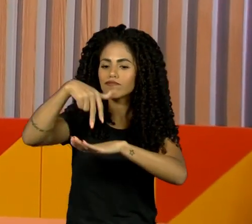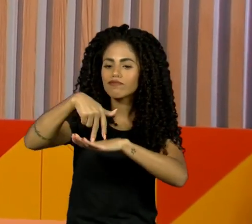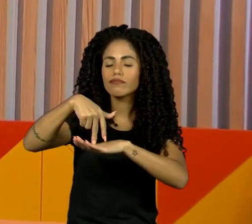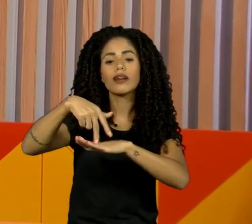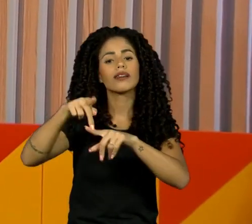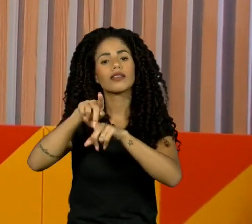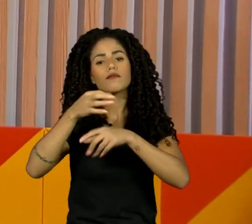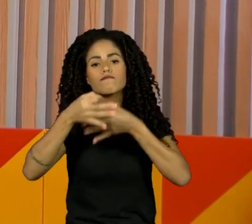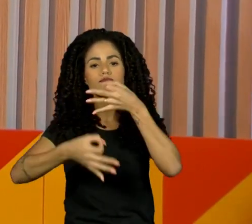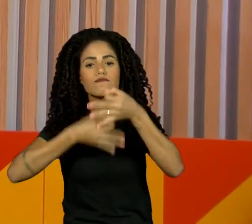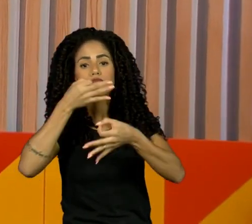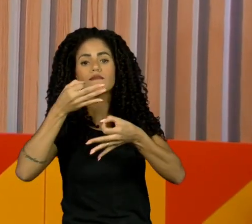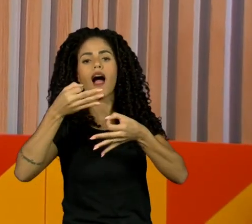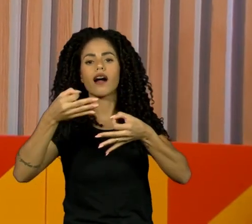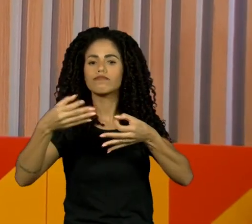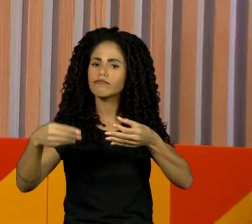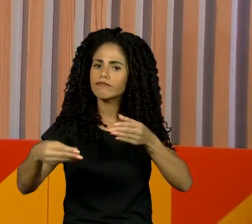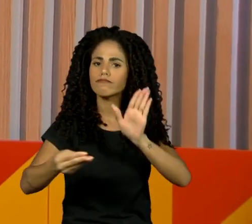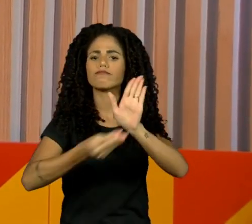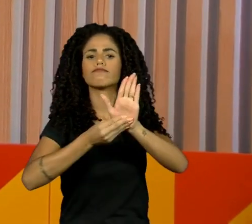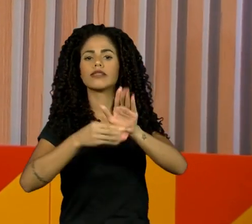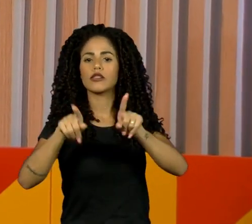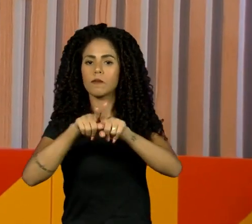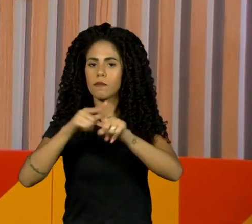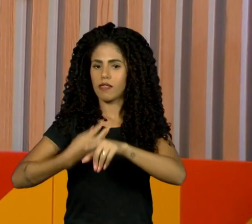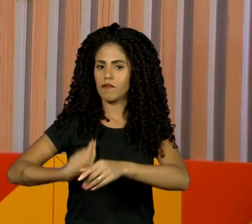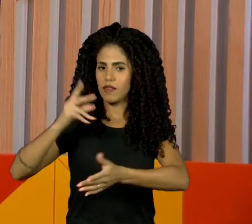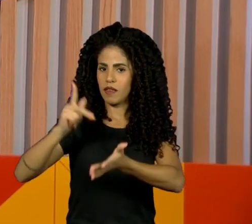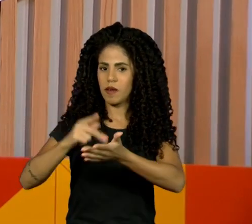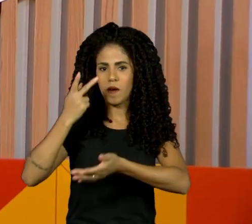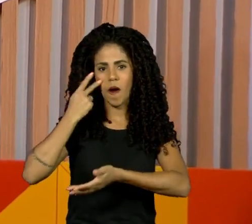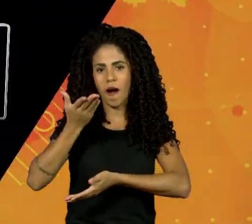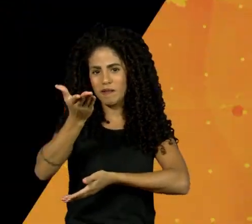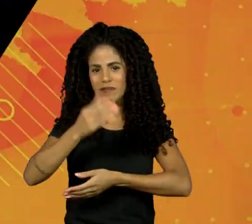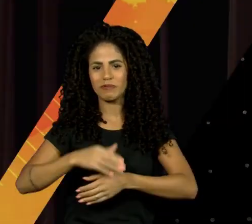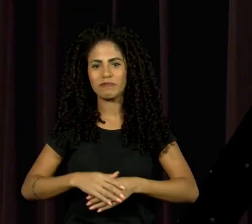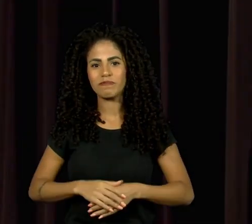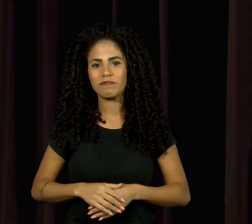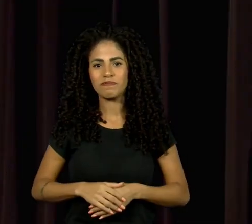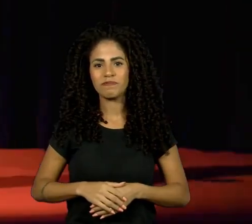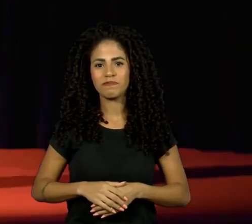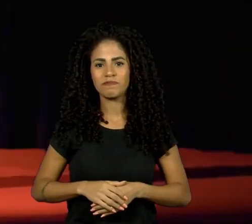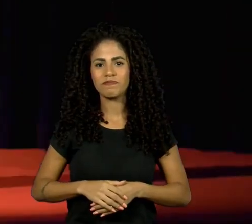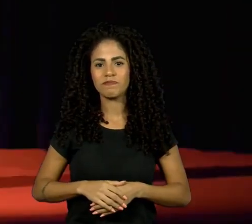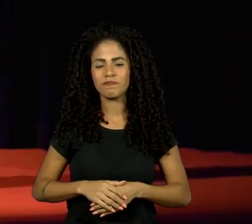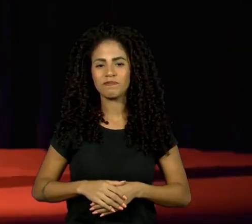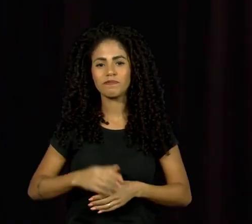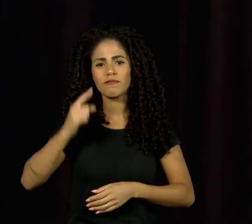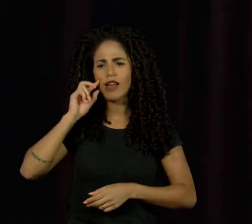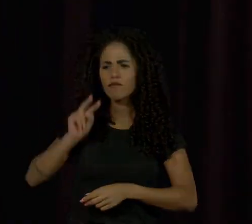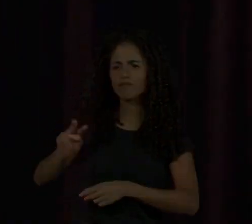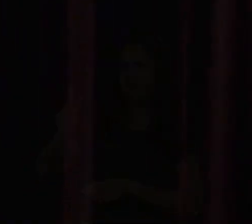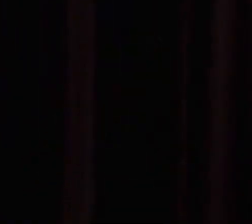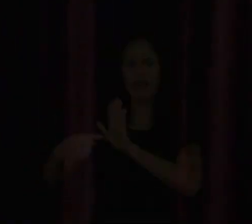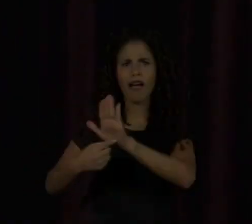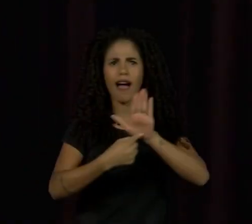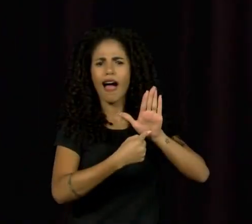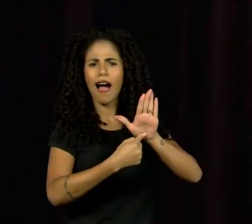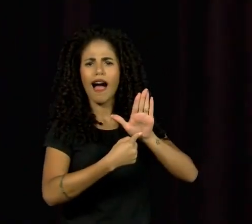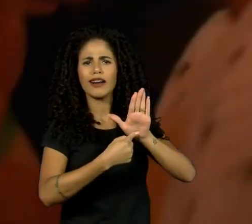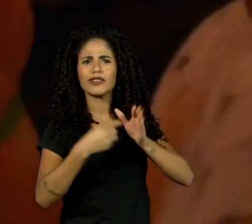redes e os impactos disso na vida real. Vamos conferir? Só vou virar quando você botar.